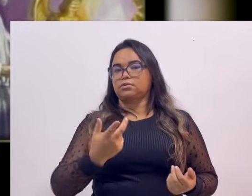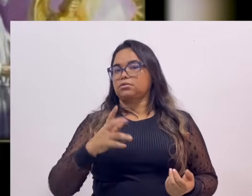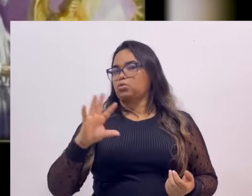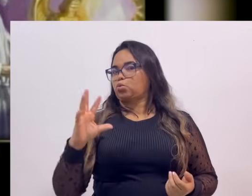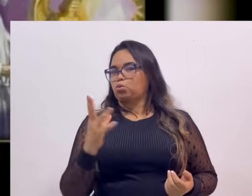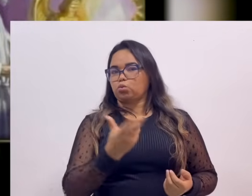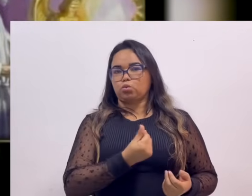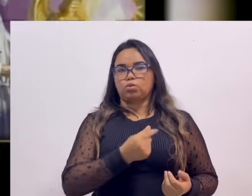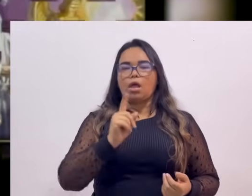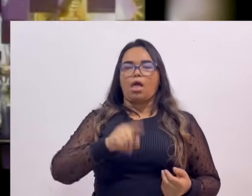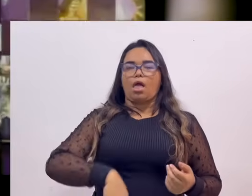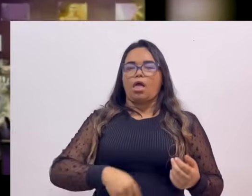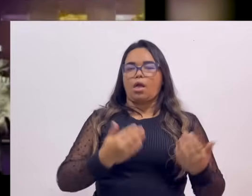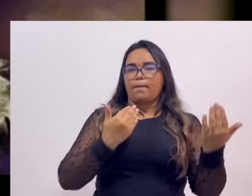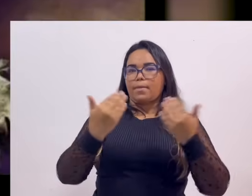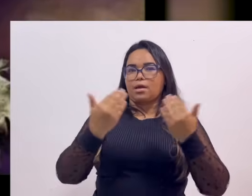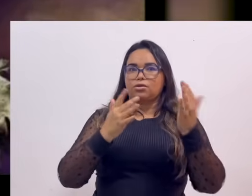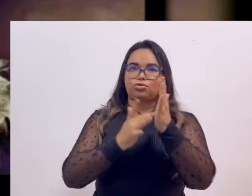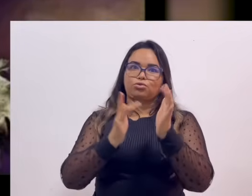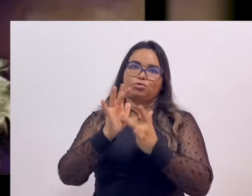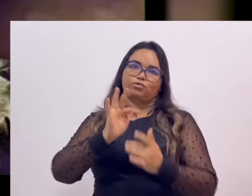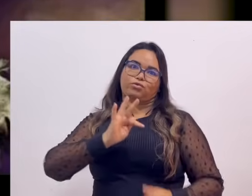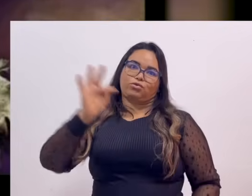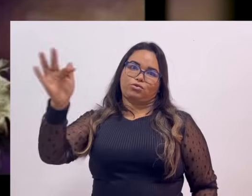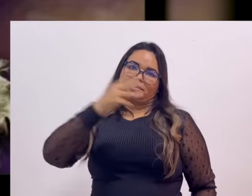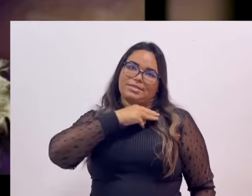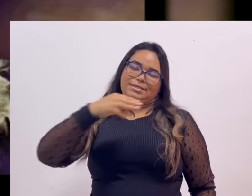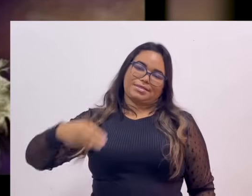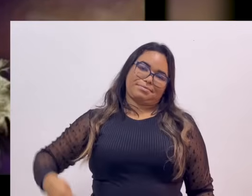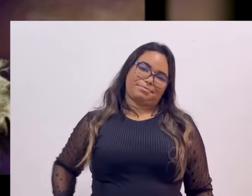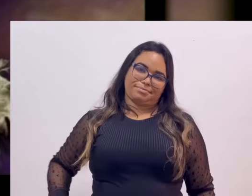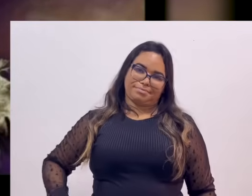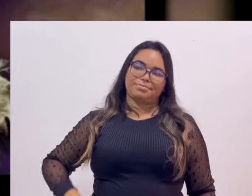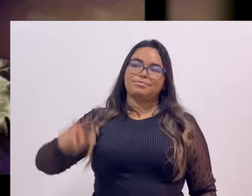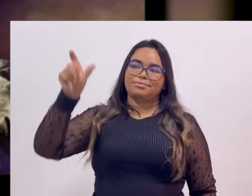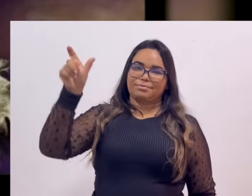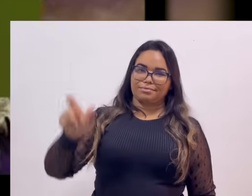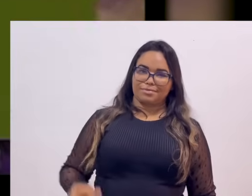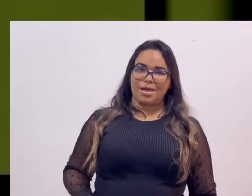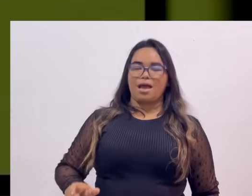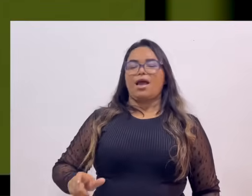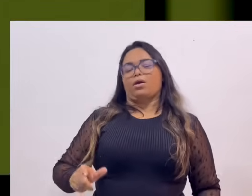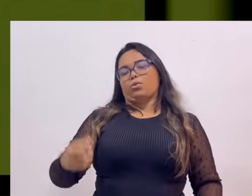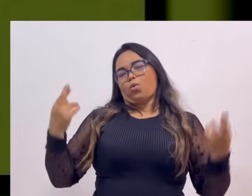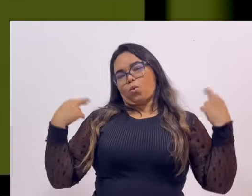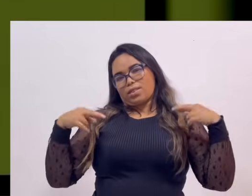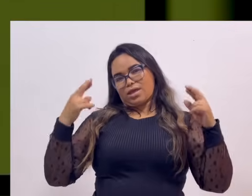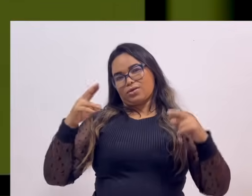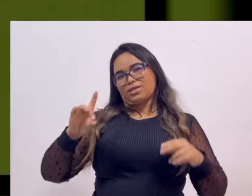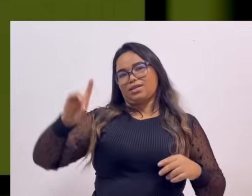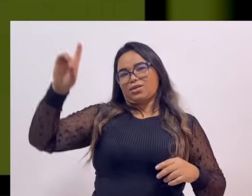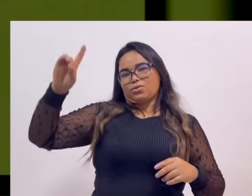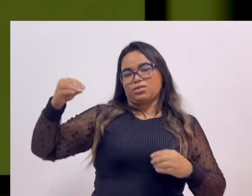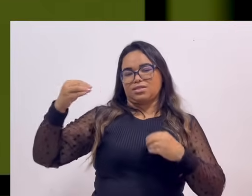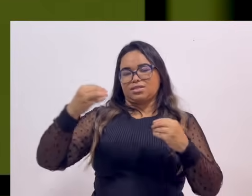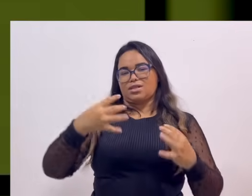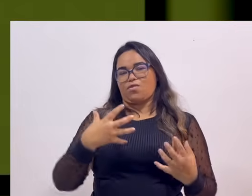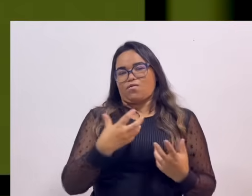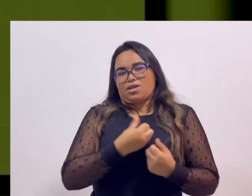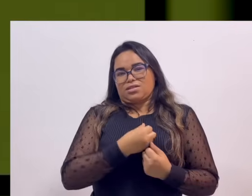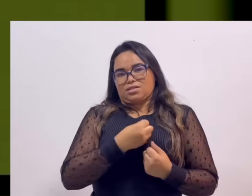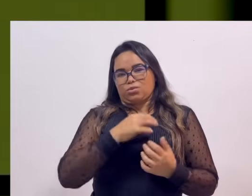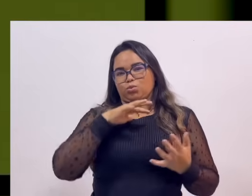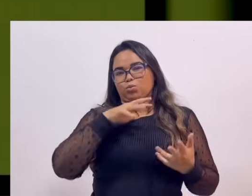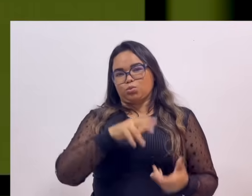tudo aponta para jesus cristo que é o cordeiro de deus que tira o pecado do mundo joão